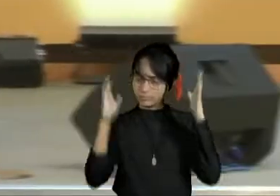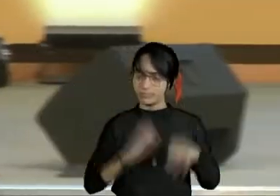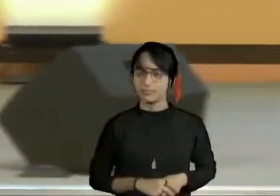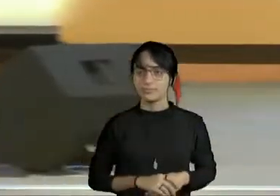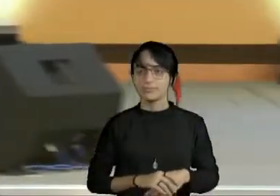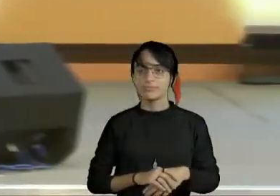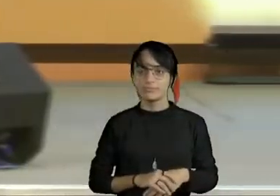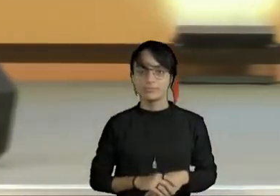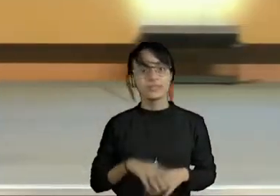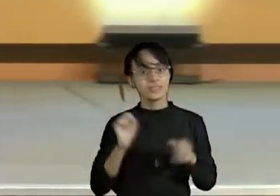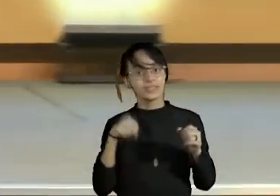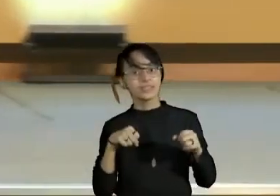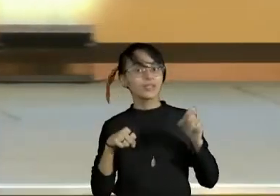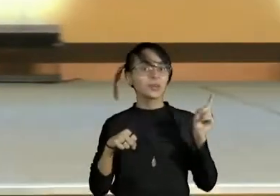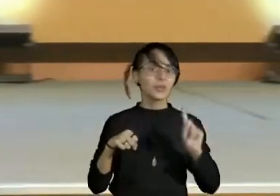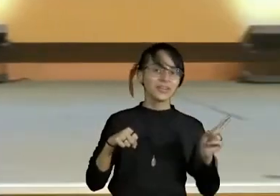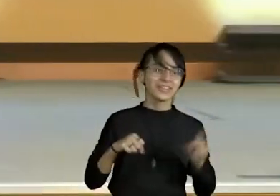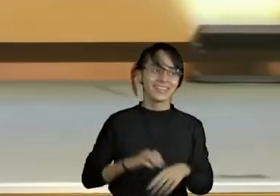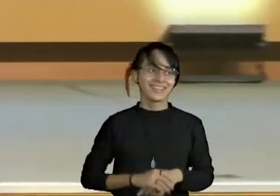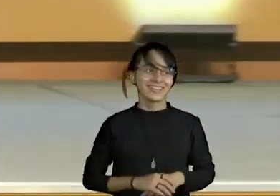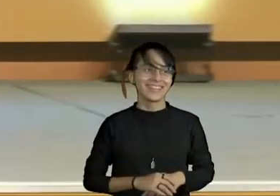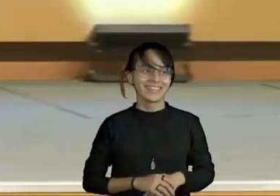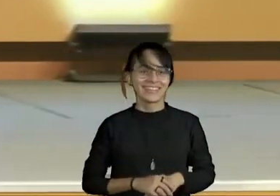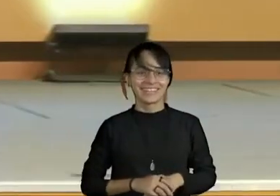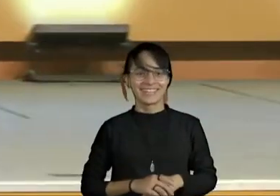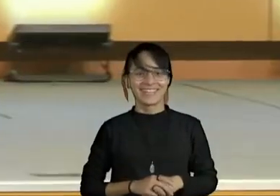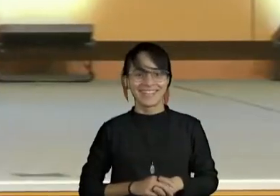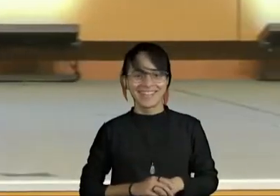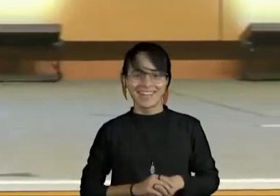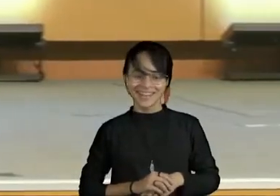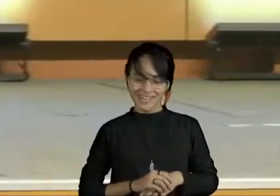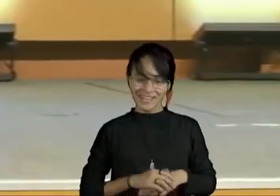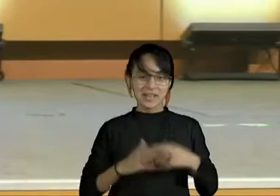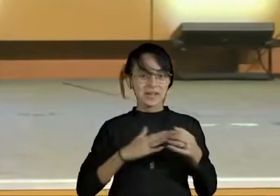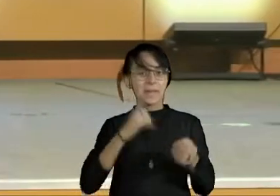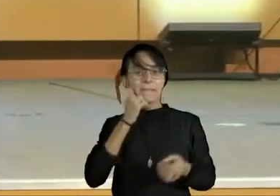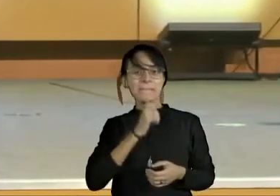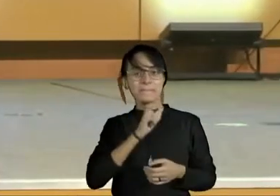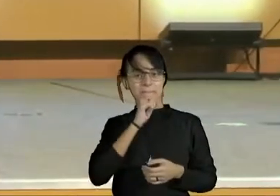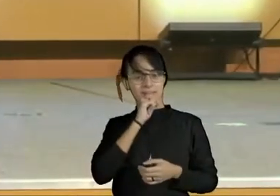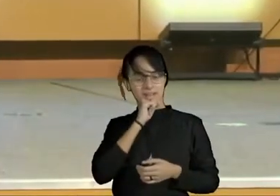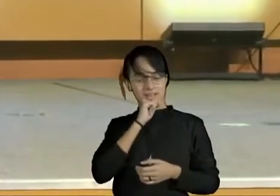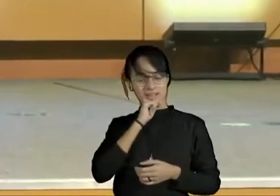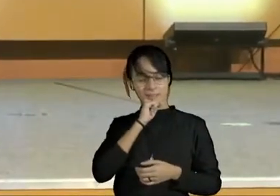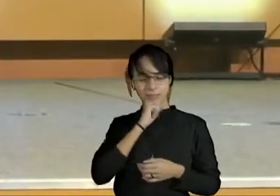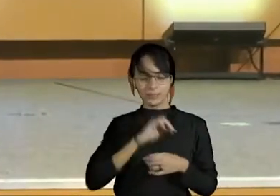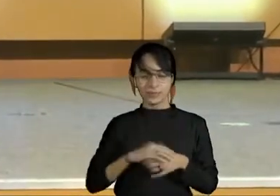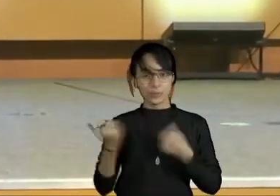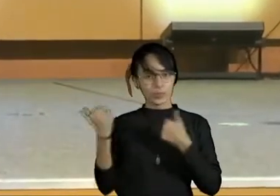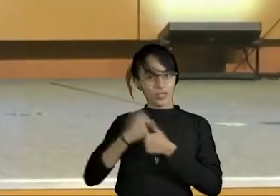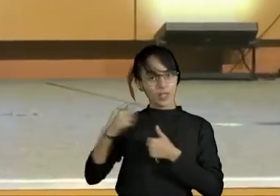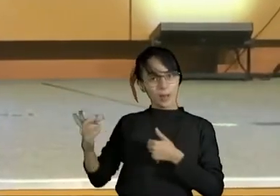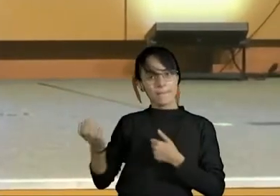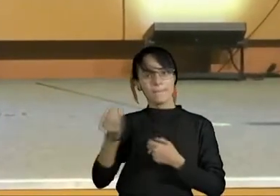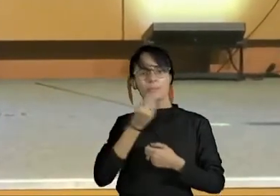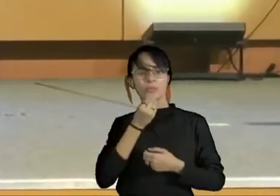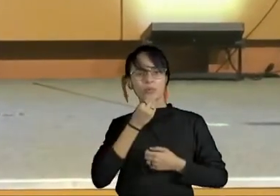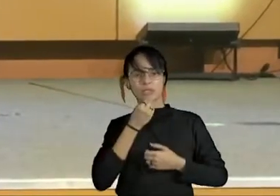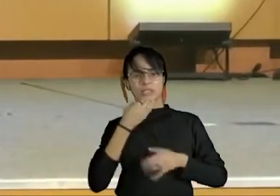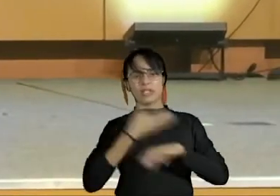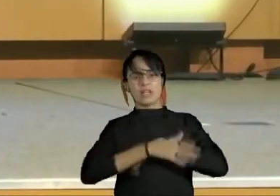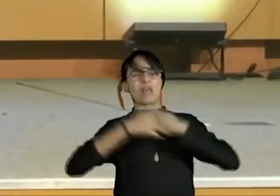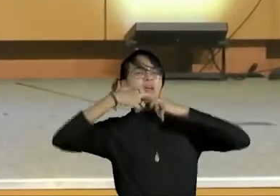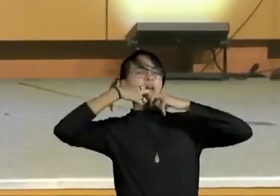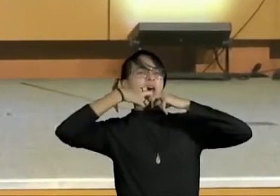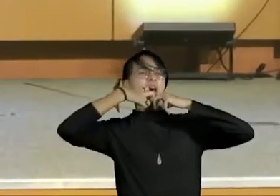lá, gente, é mãe, sim ou não? Sim. Qualquer mãe, na condição dela, poderia sair gritando,